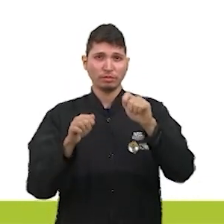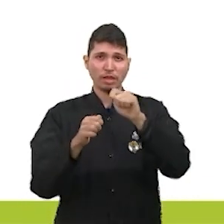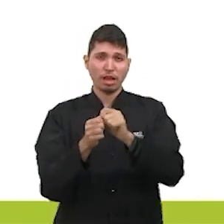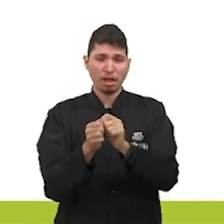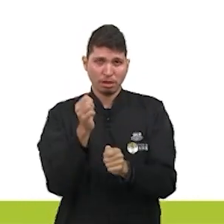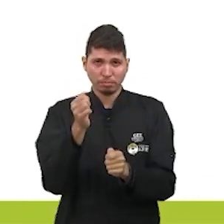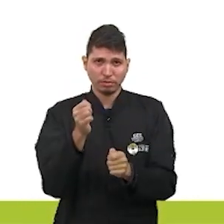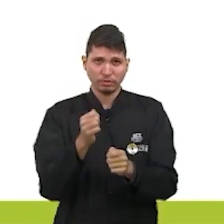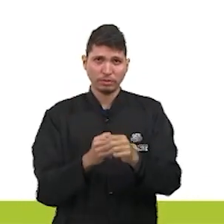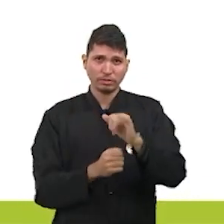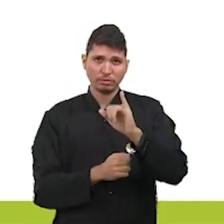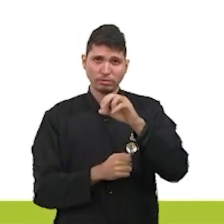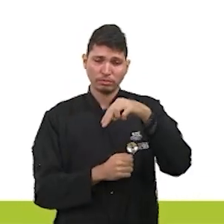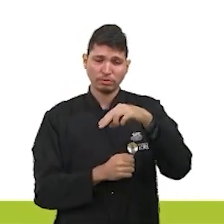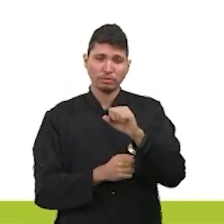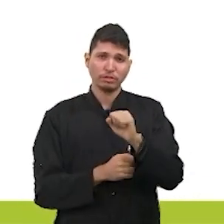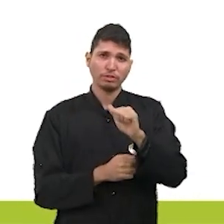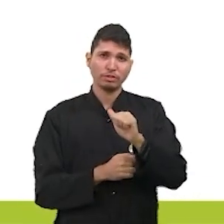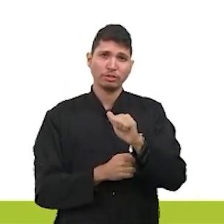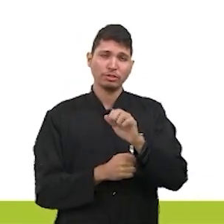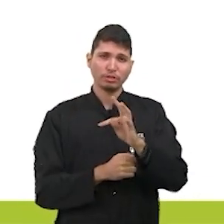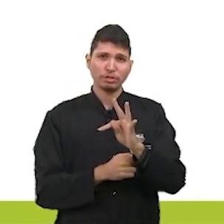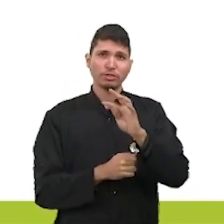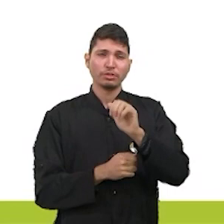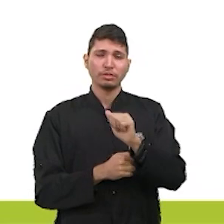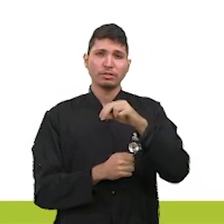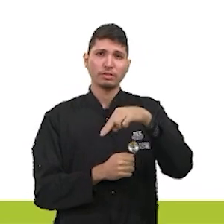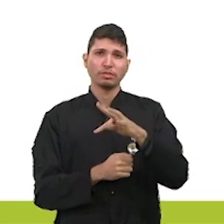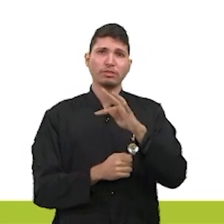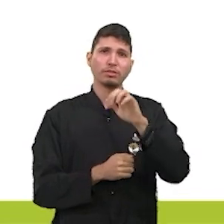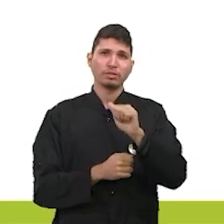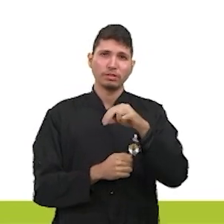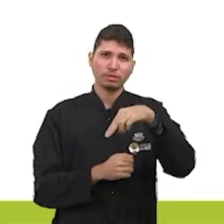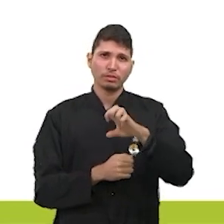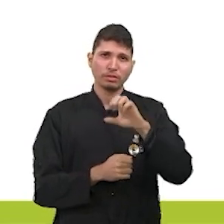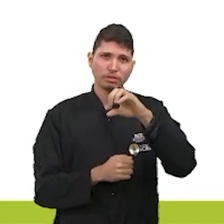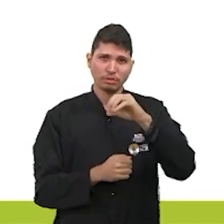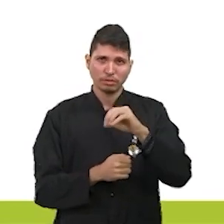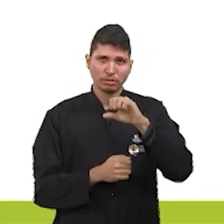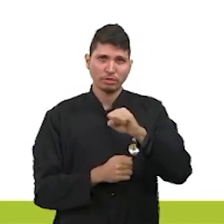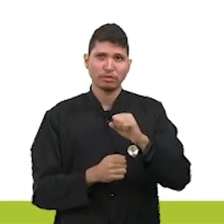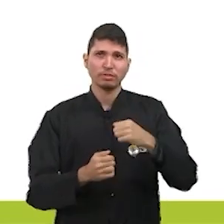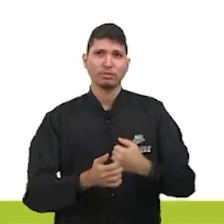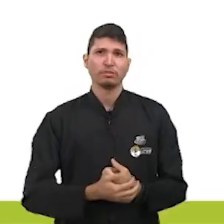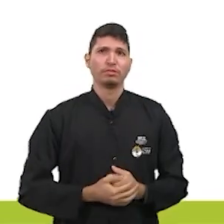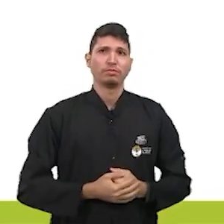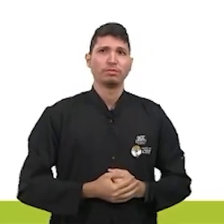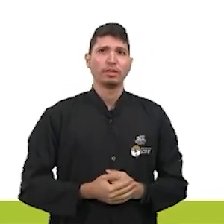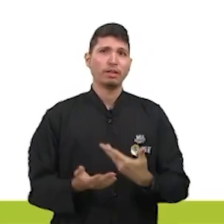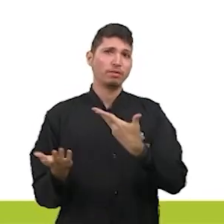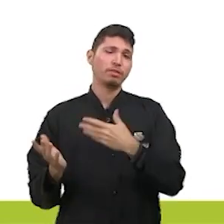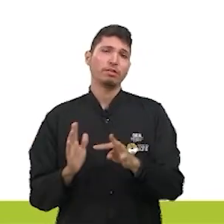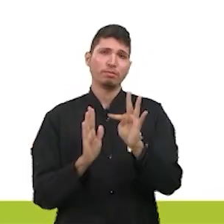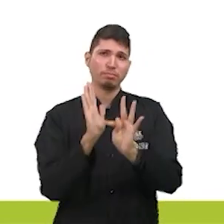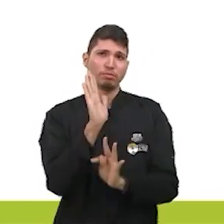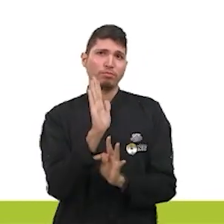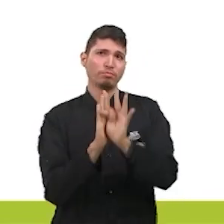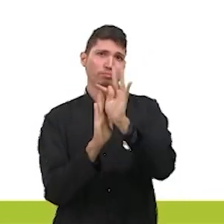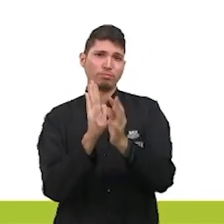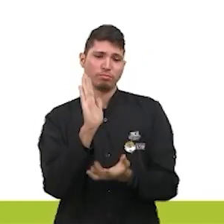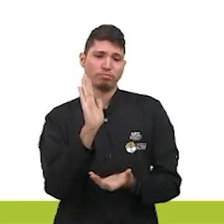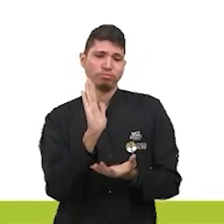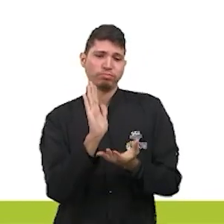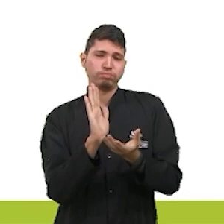Aí a temperatura de ebulição, dipolo induzido, dipolo, ligação de hidrogênio. A